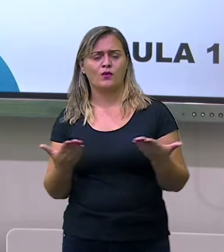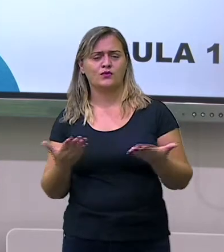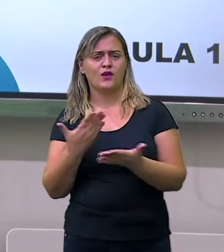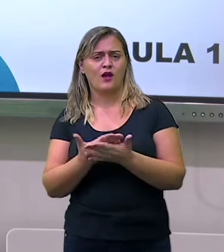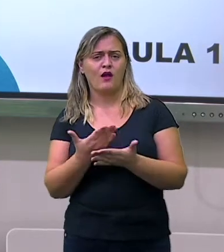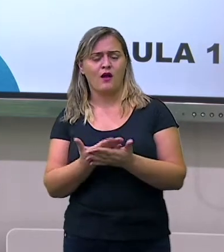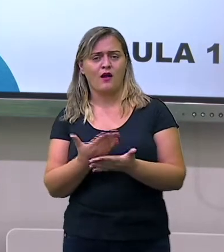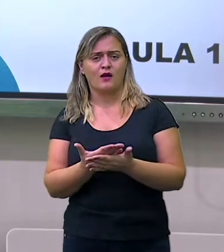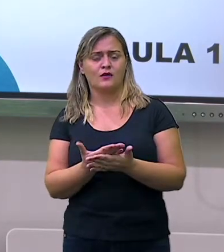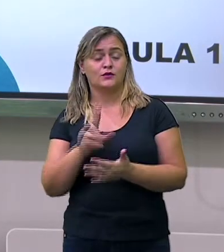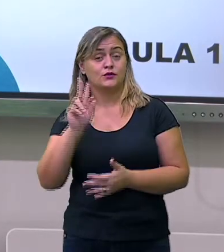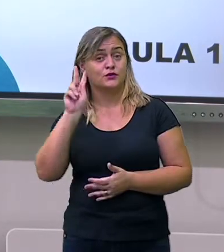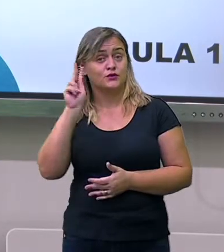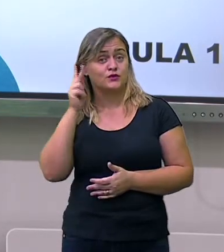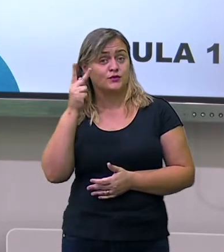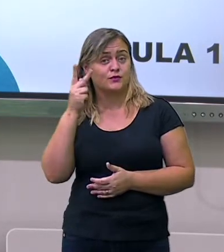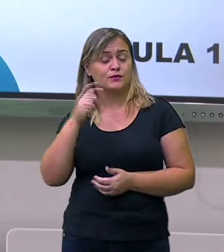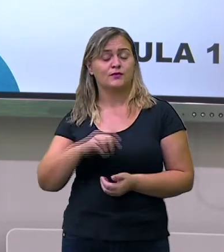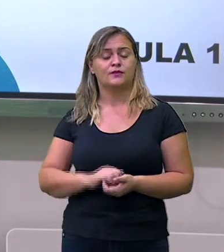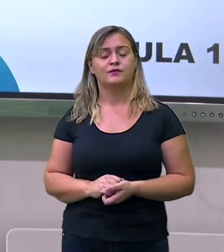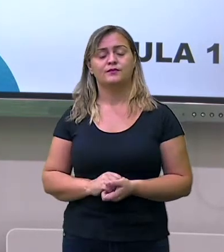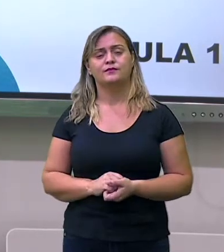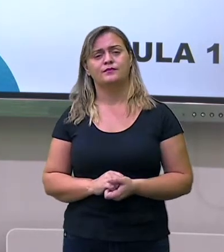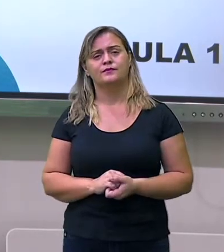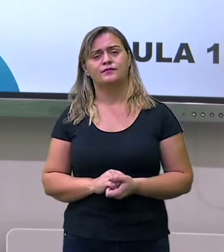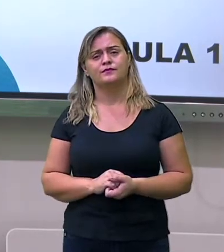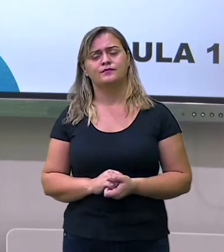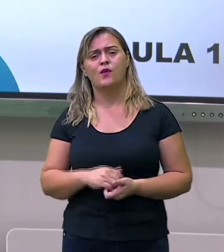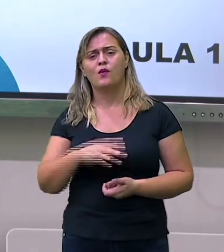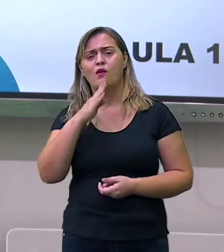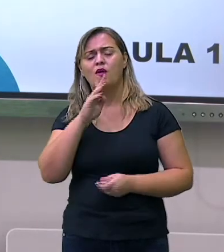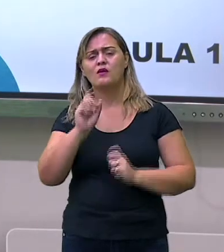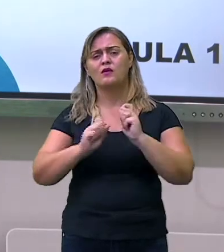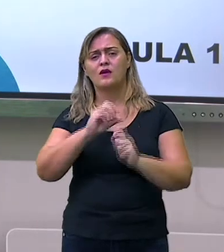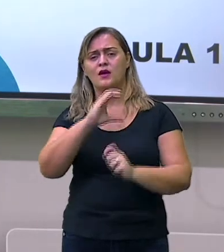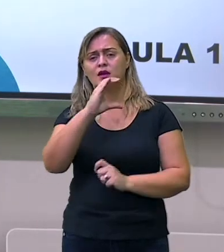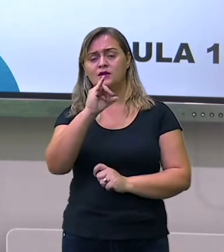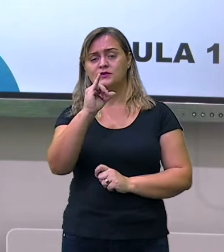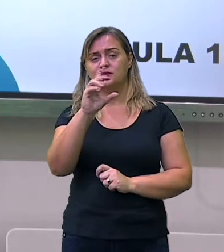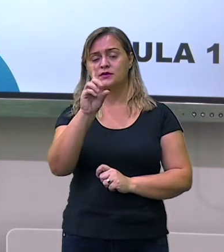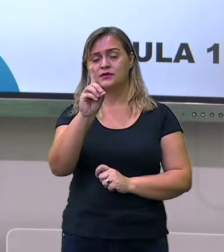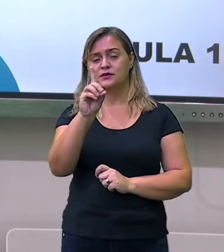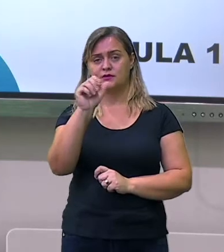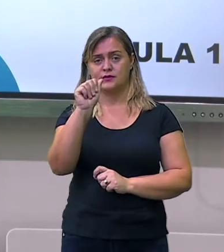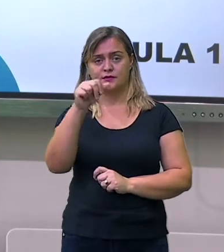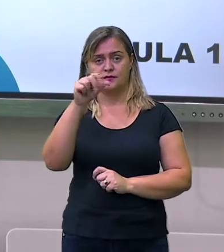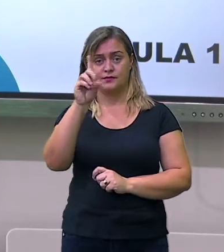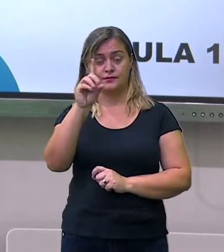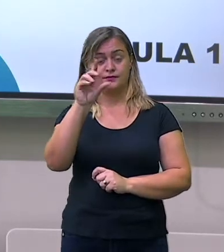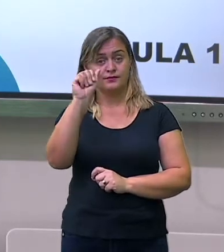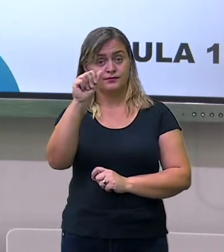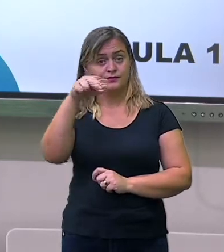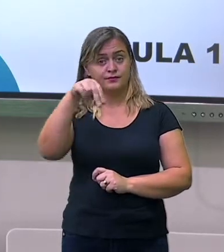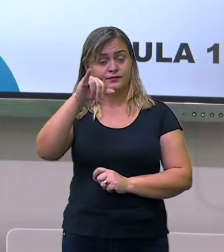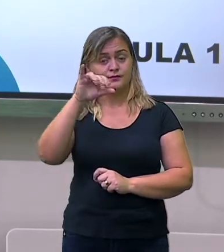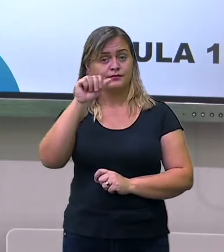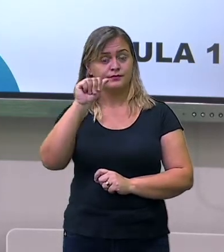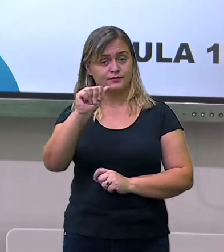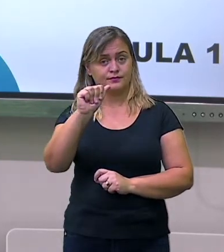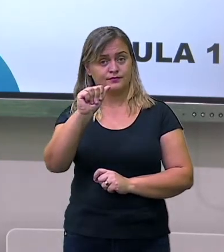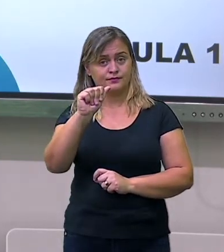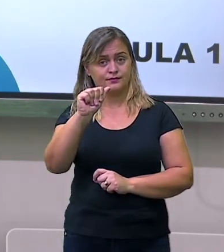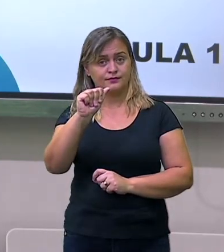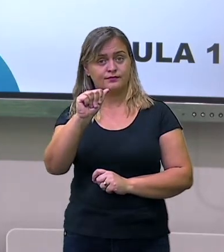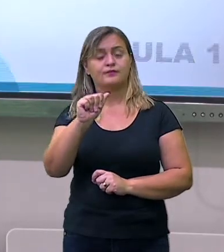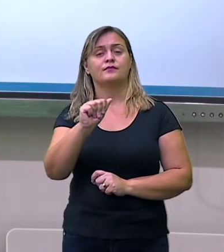de História. Nós vamos falar sobre cidadania. Pega o seu material, sua atividade da plataforma SMED-GV